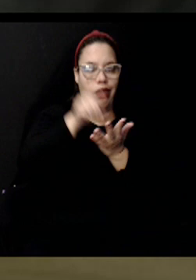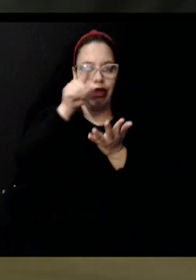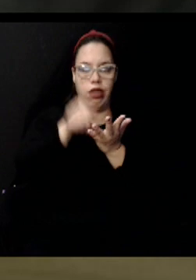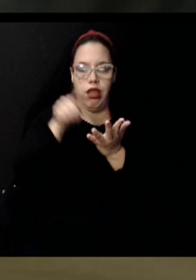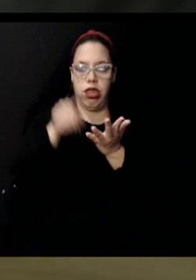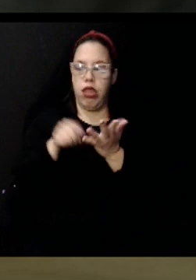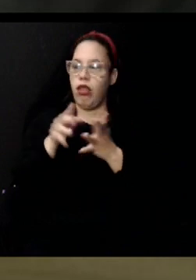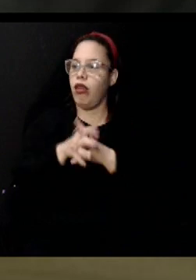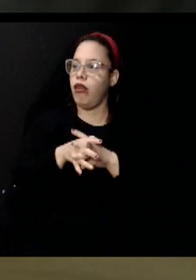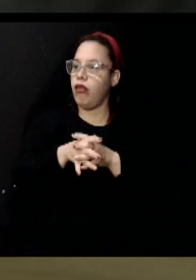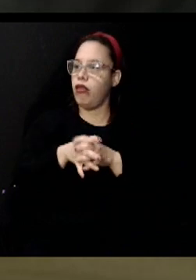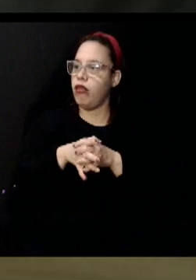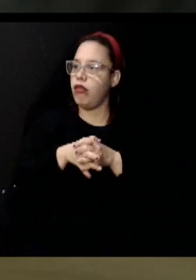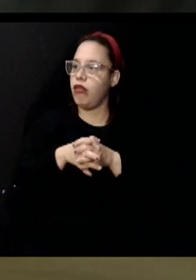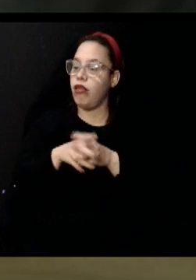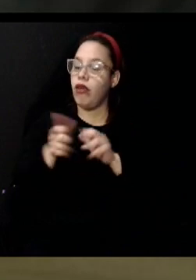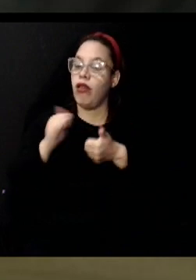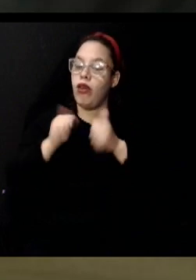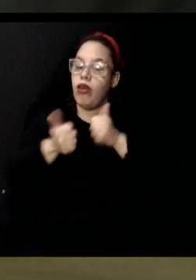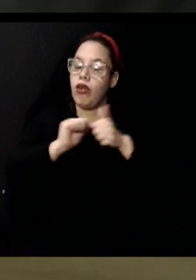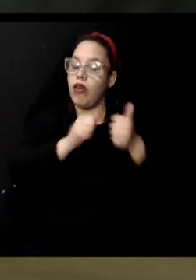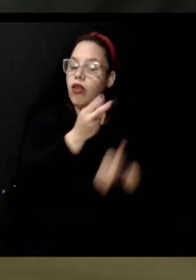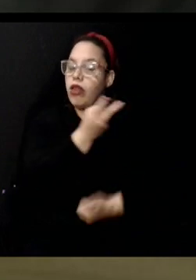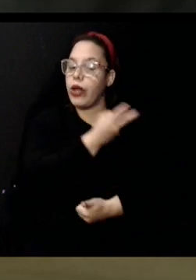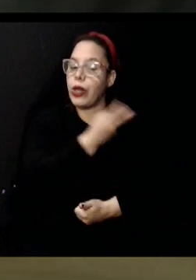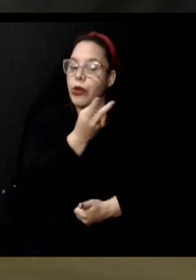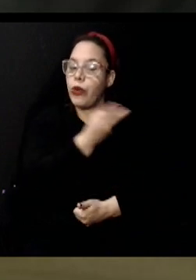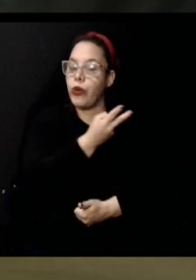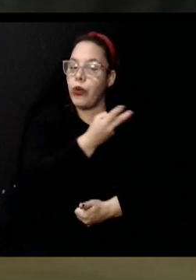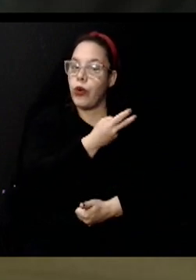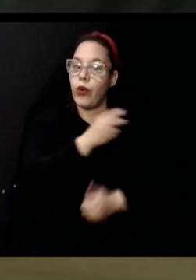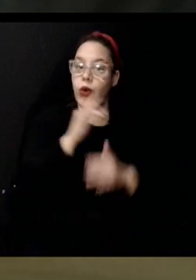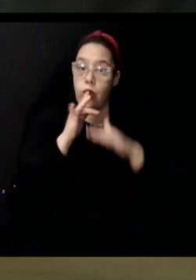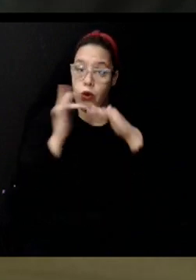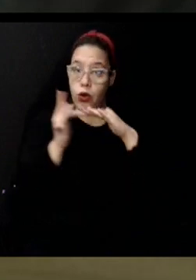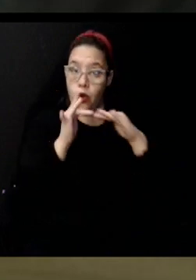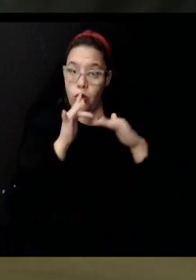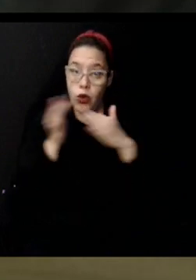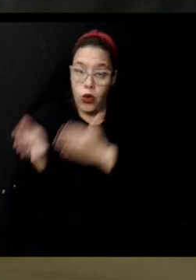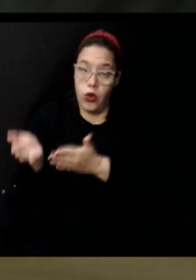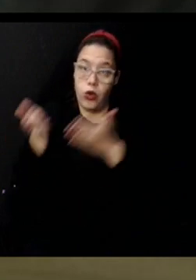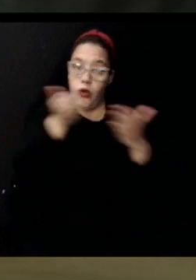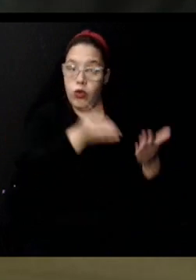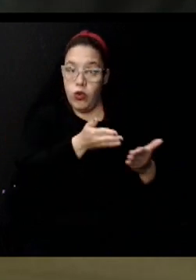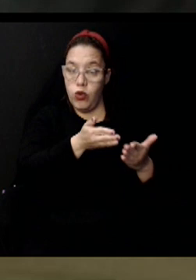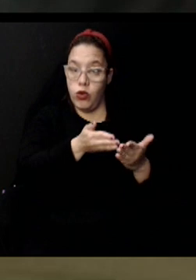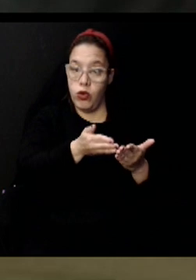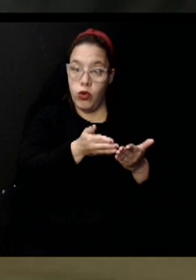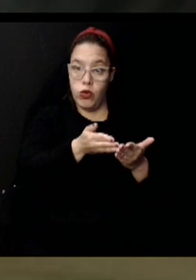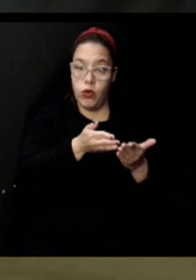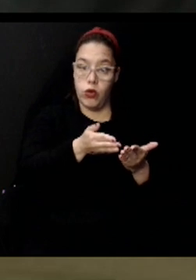na avaliação das 2, né, a rede social, ela trouxe aí, à tona